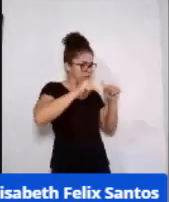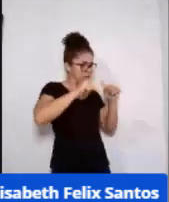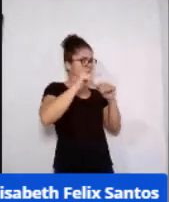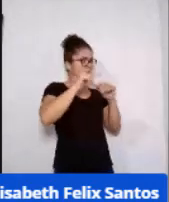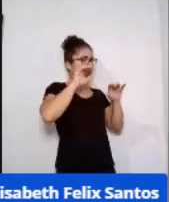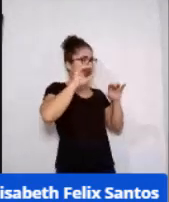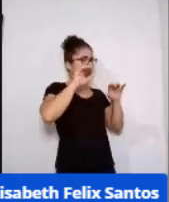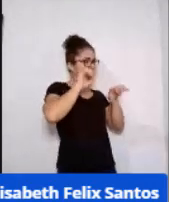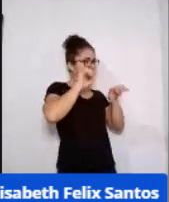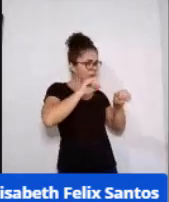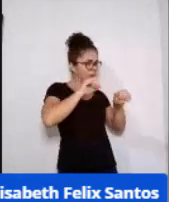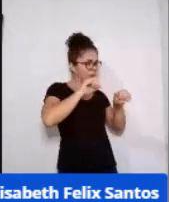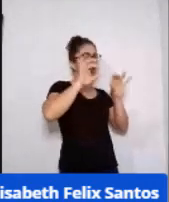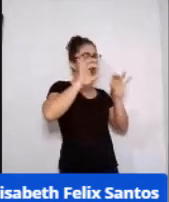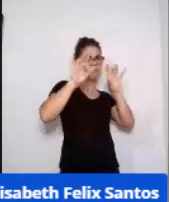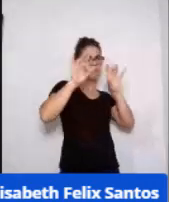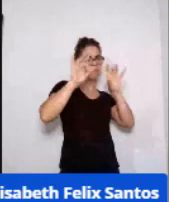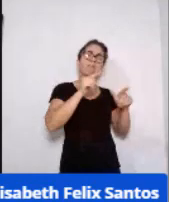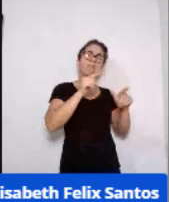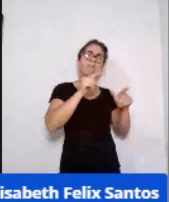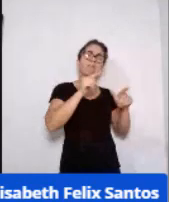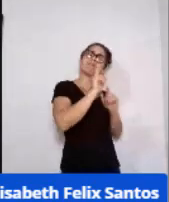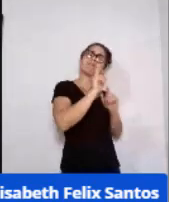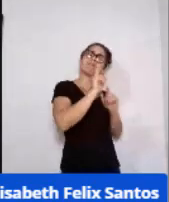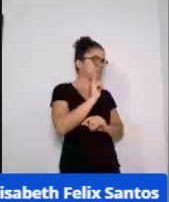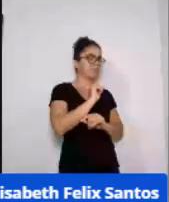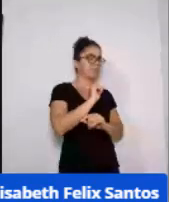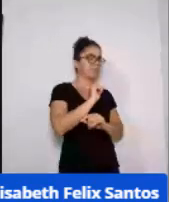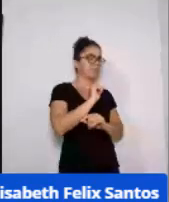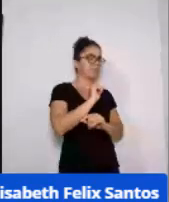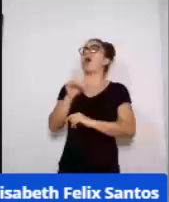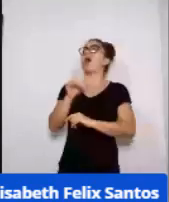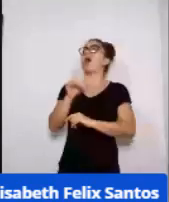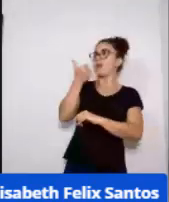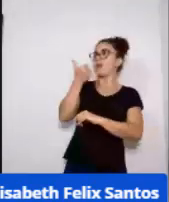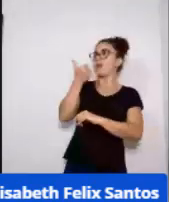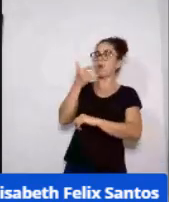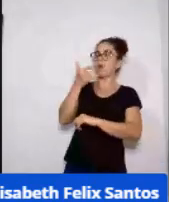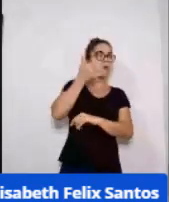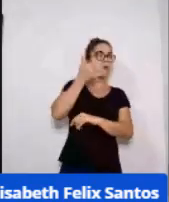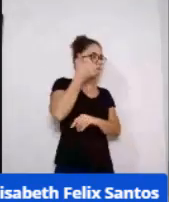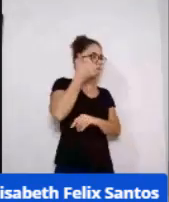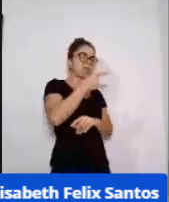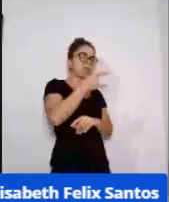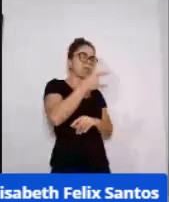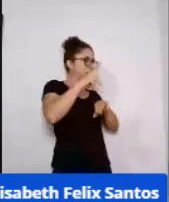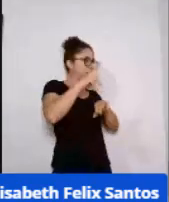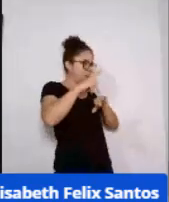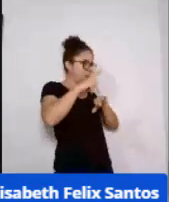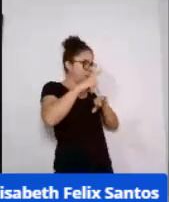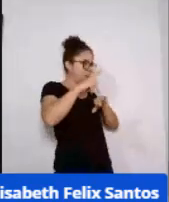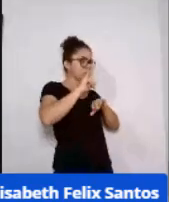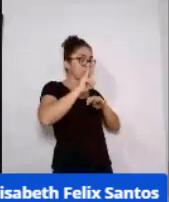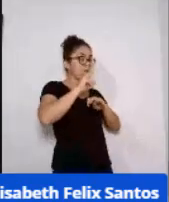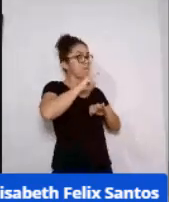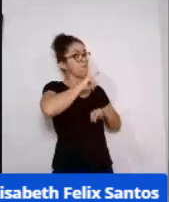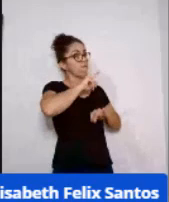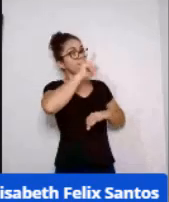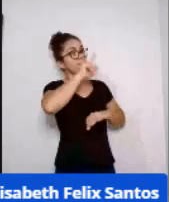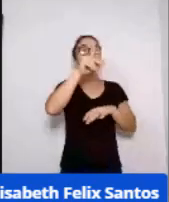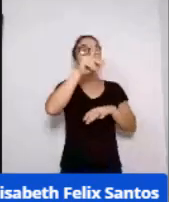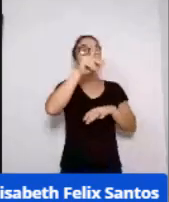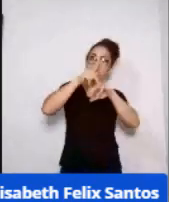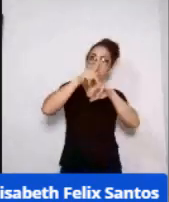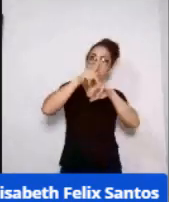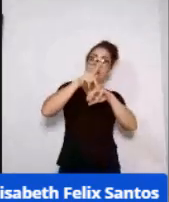ela. Aí ela ligou para mim e falou assim, você não tem nenhuma pós? Eu falei, não. Ela falou, vai lá agora, se inscreve numa pós que você vai ser sala de